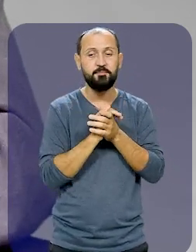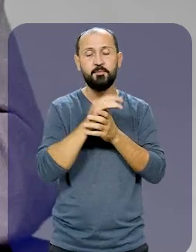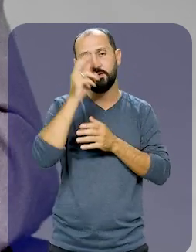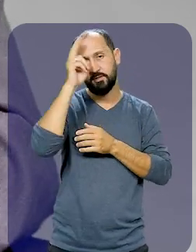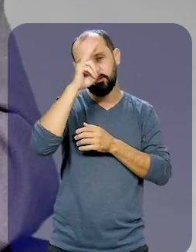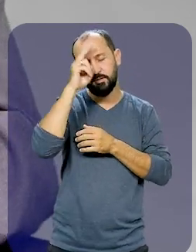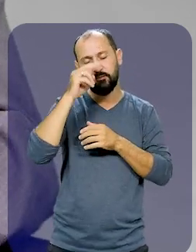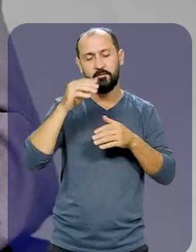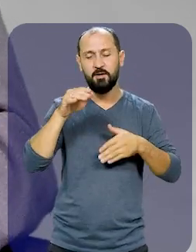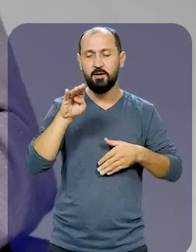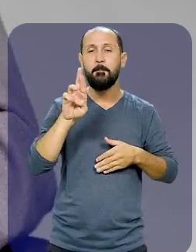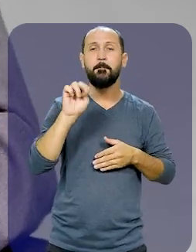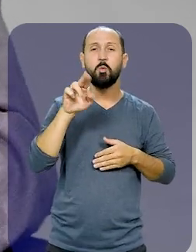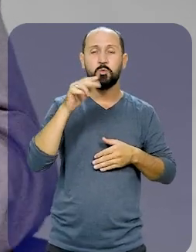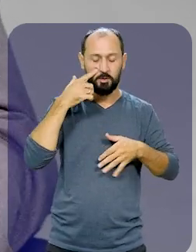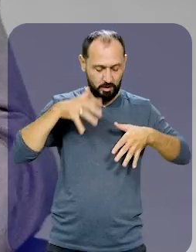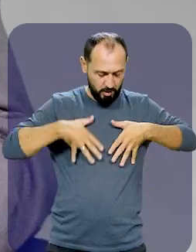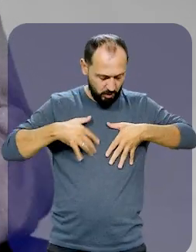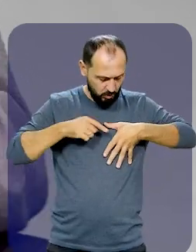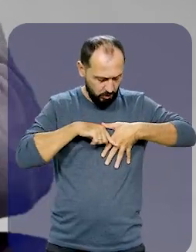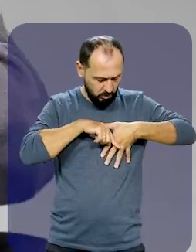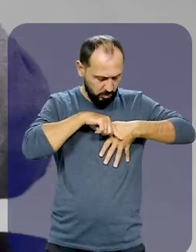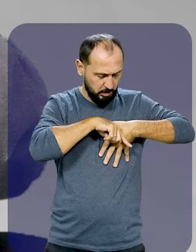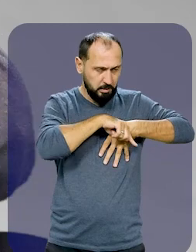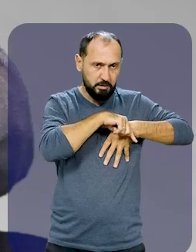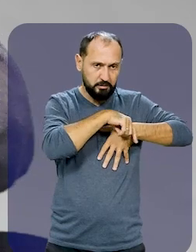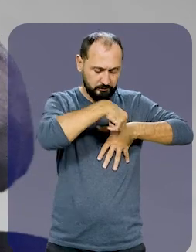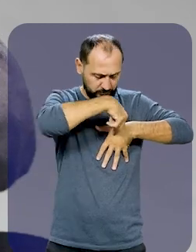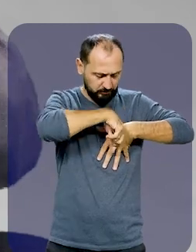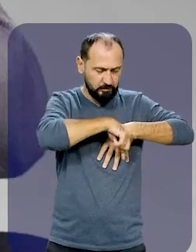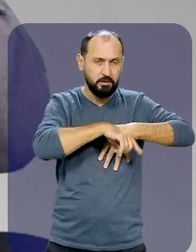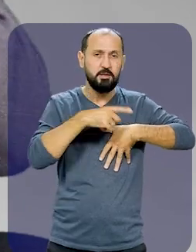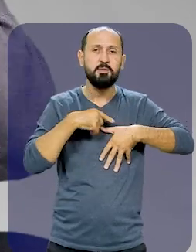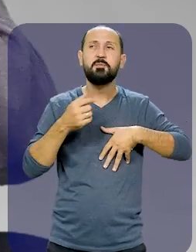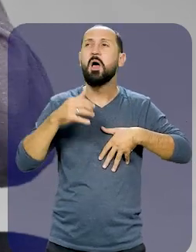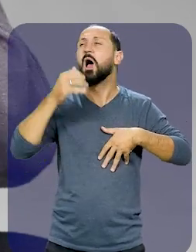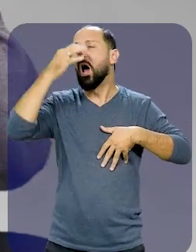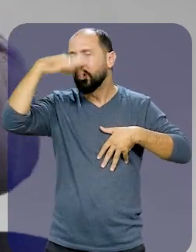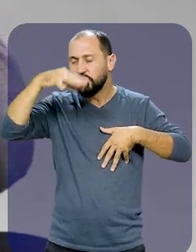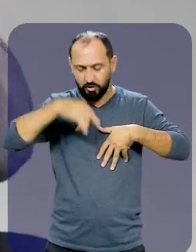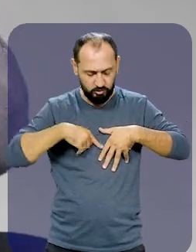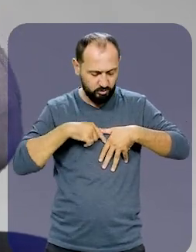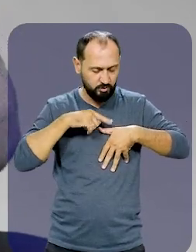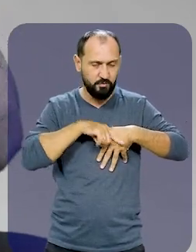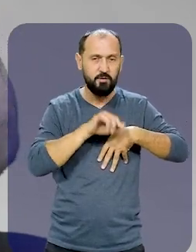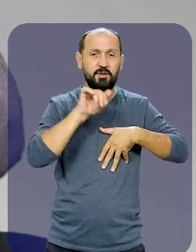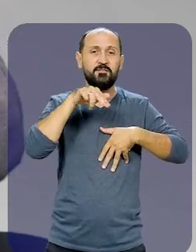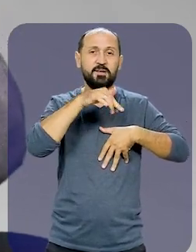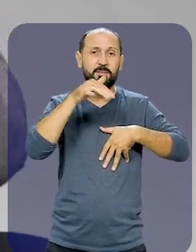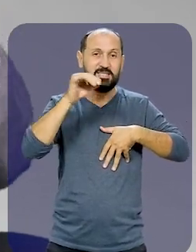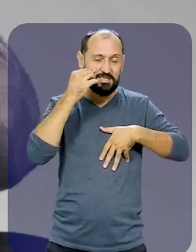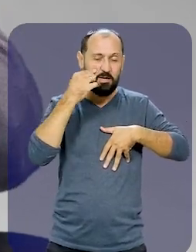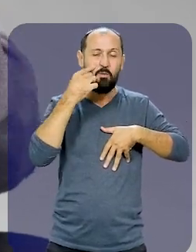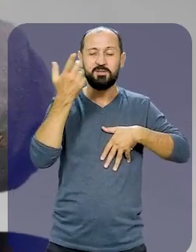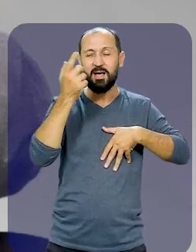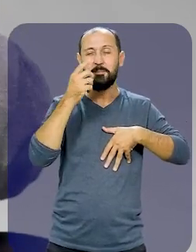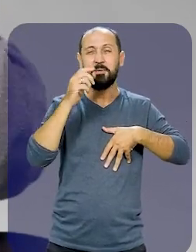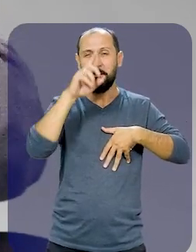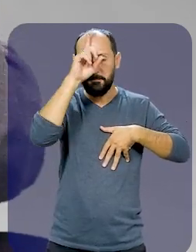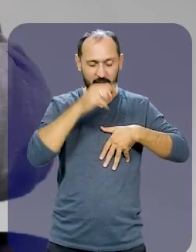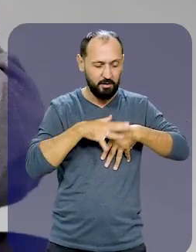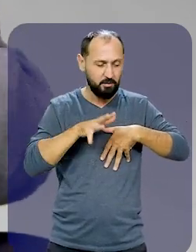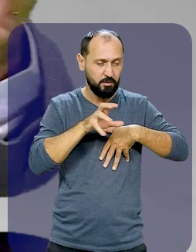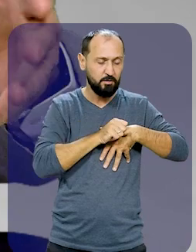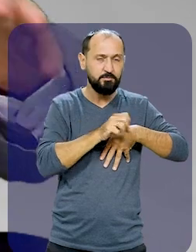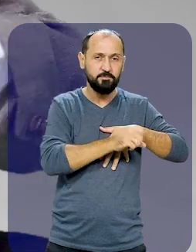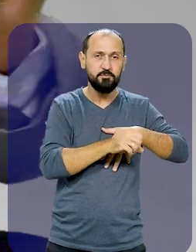Vamos lembrar que bronquite é uma inflamação dos brônquios. Você pode ter um resfriado, inflamou o brônquio, ite é inflamação. Bronquite é um